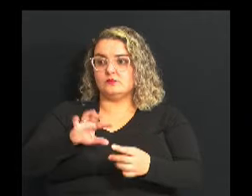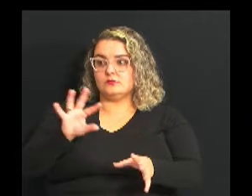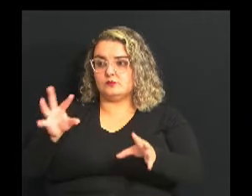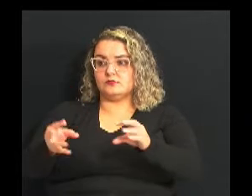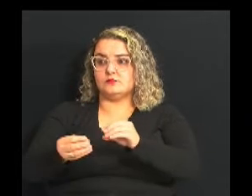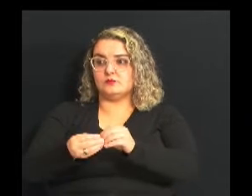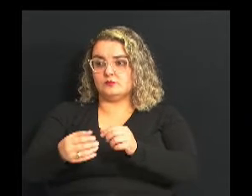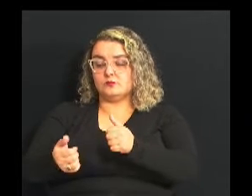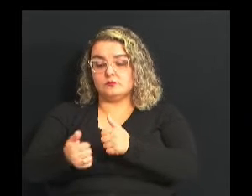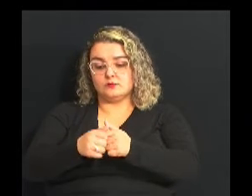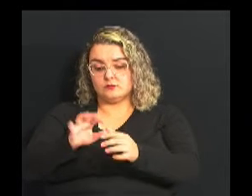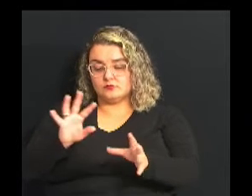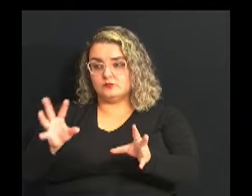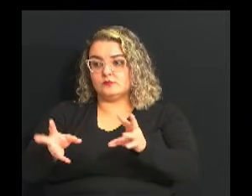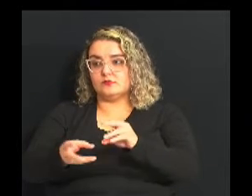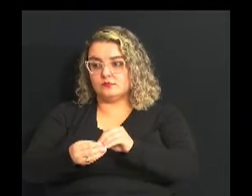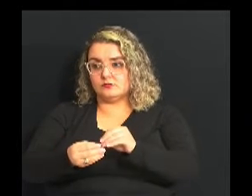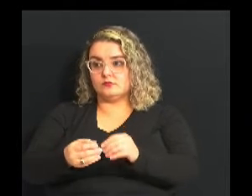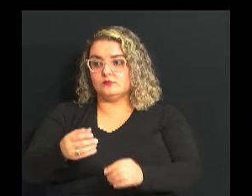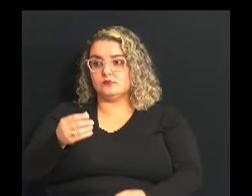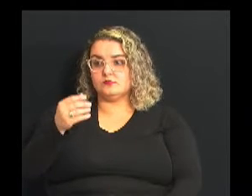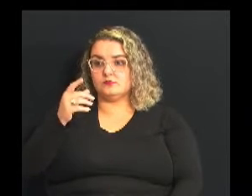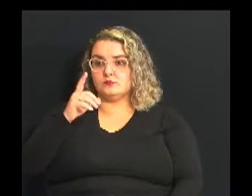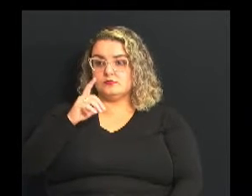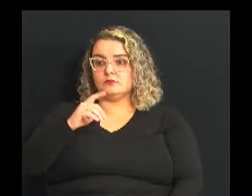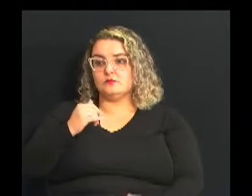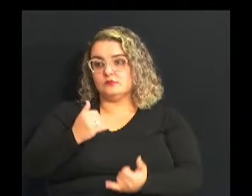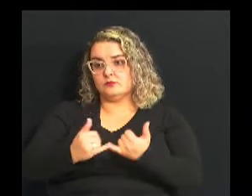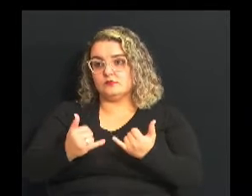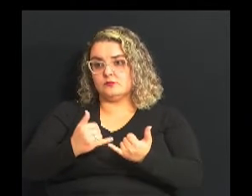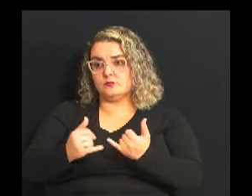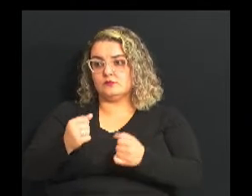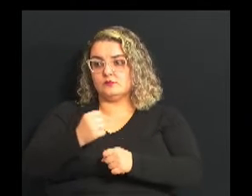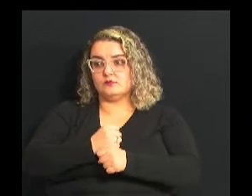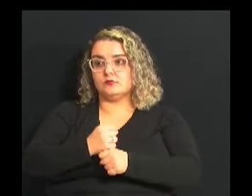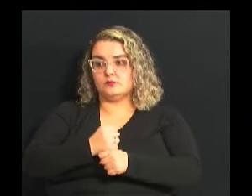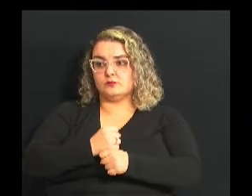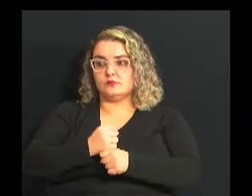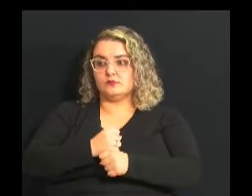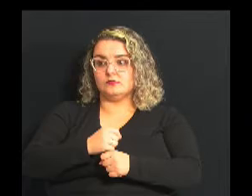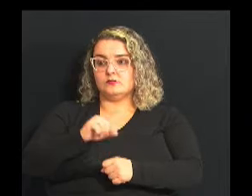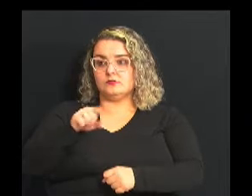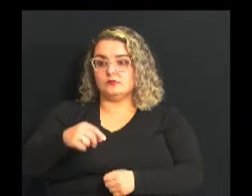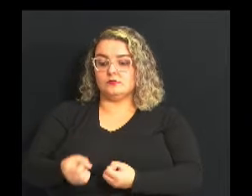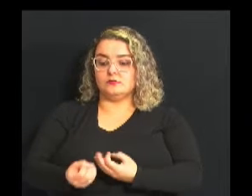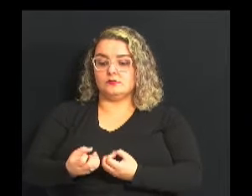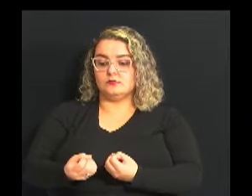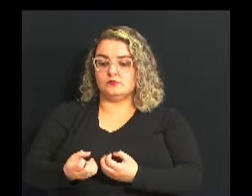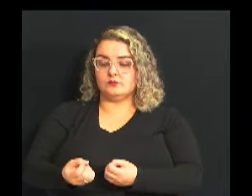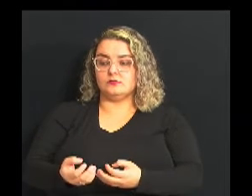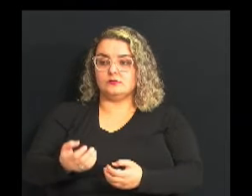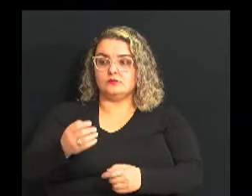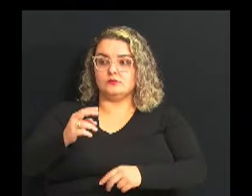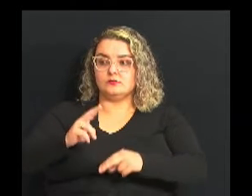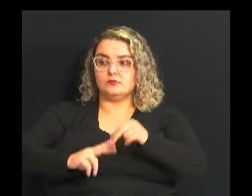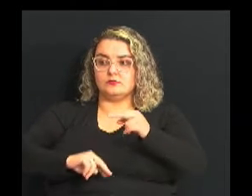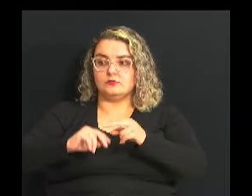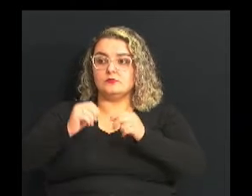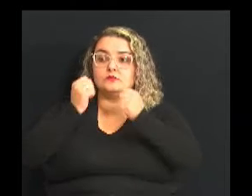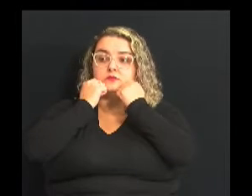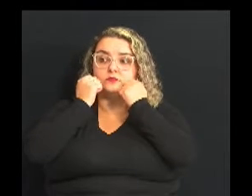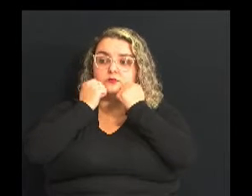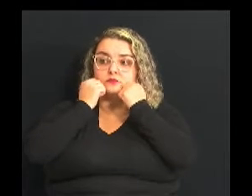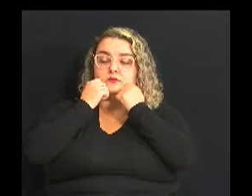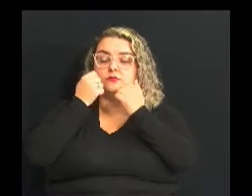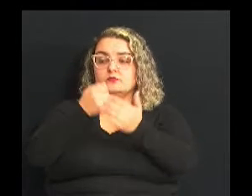para tanto na metade assim do ano, que esses dados aqui são de julho. Né? O objetivo é cumpri-los